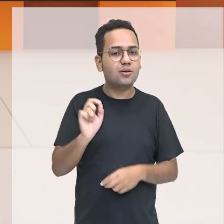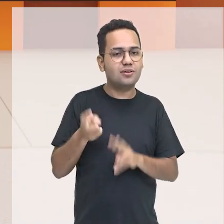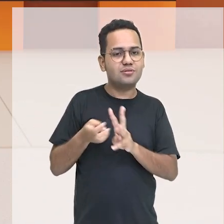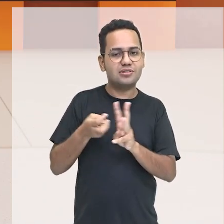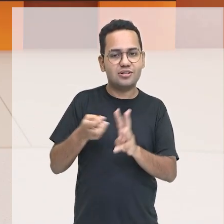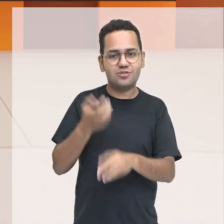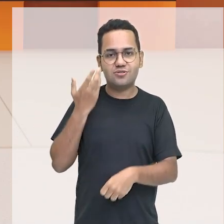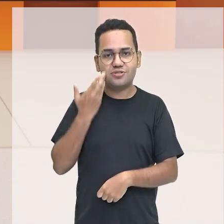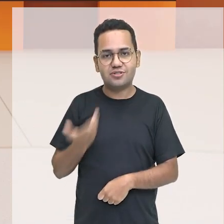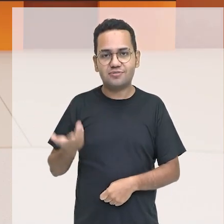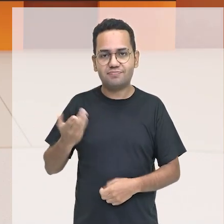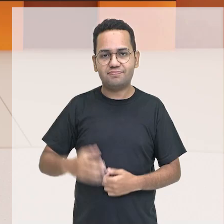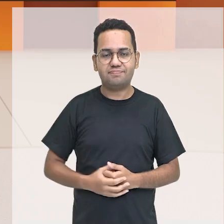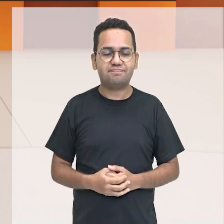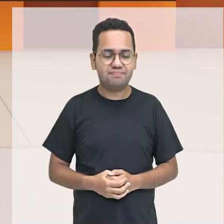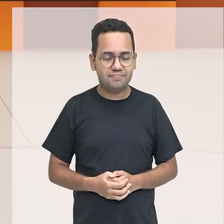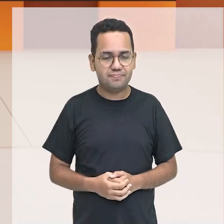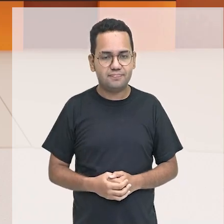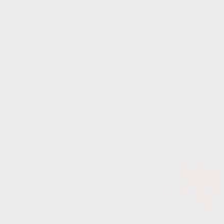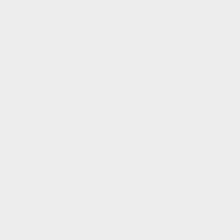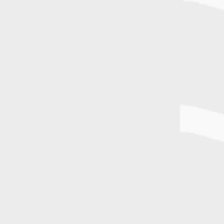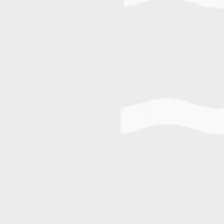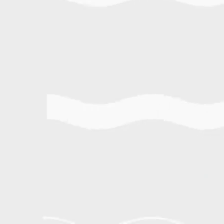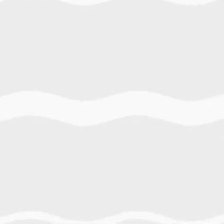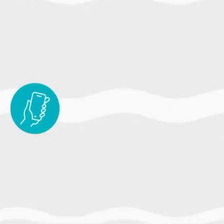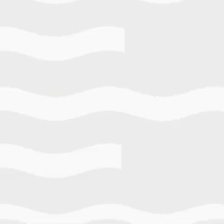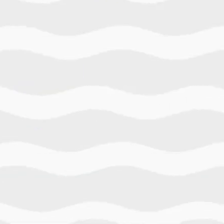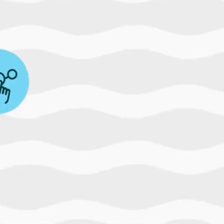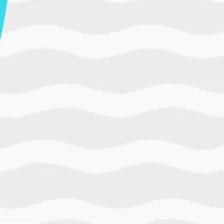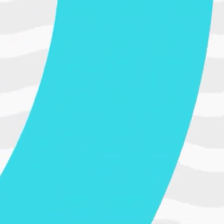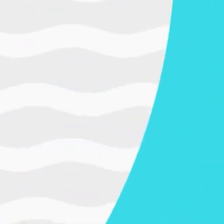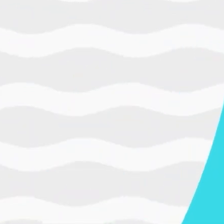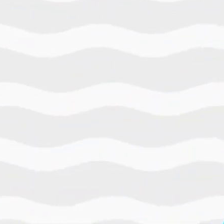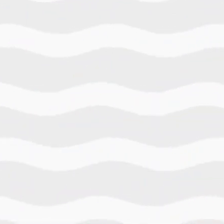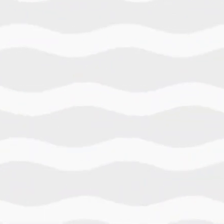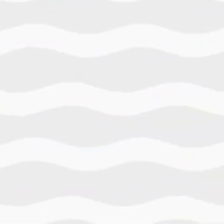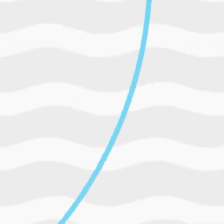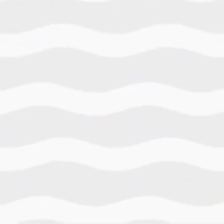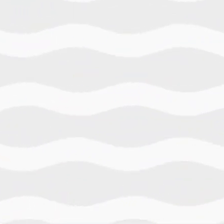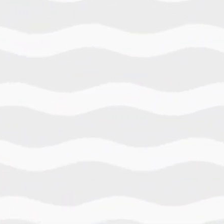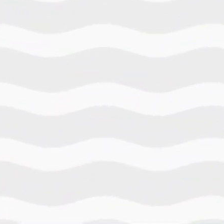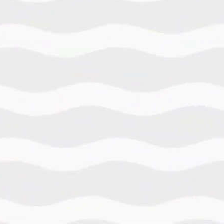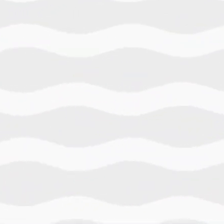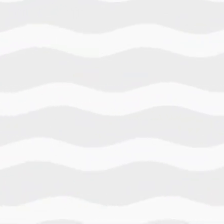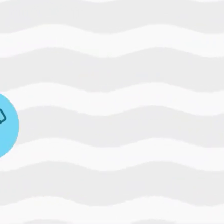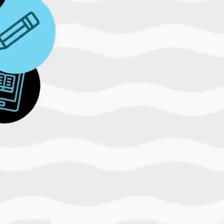aqui dos amazônidas.